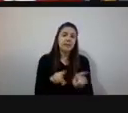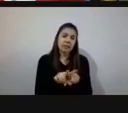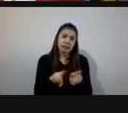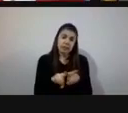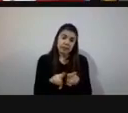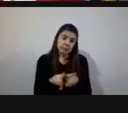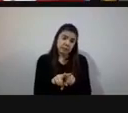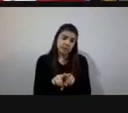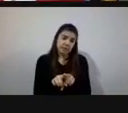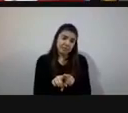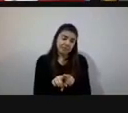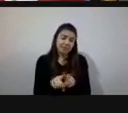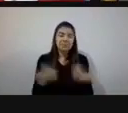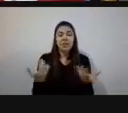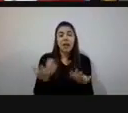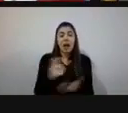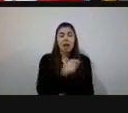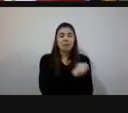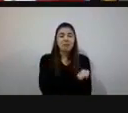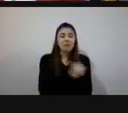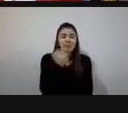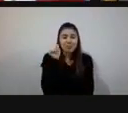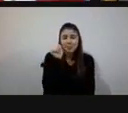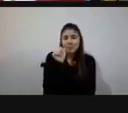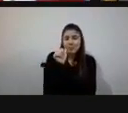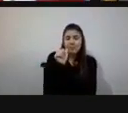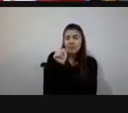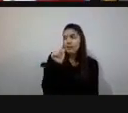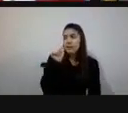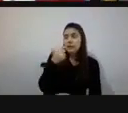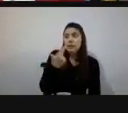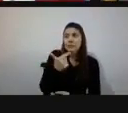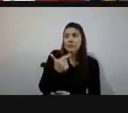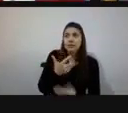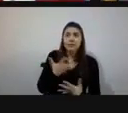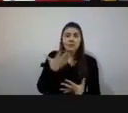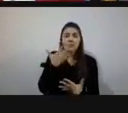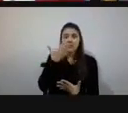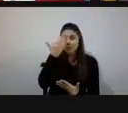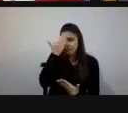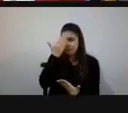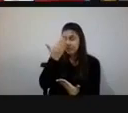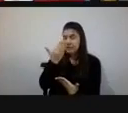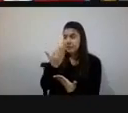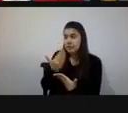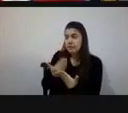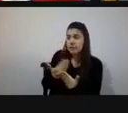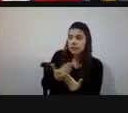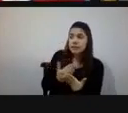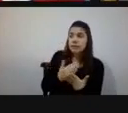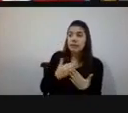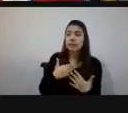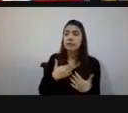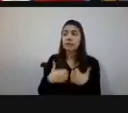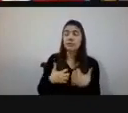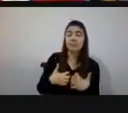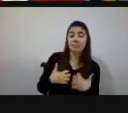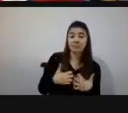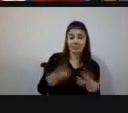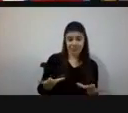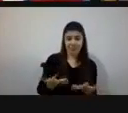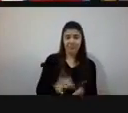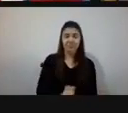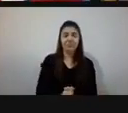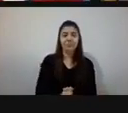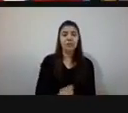confiança de ter alguém ali para contar no pé de ouvido, no intervalo, alguma coisa assim. Então, é importante ter esses mecanismos